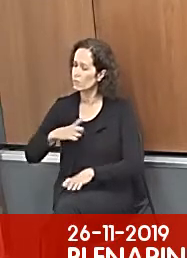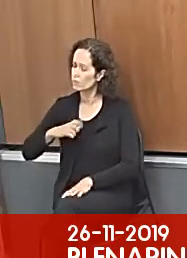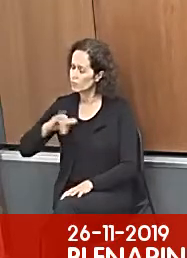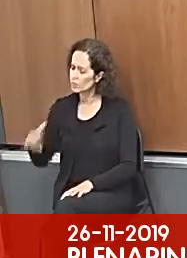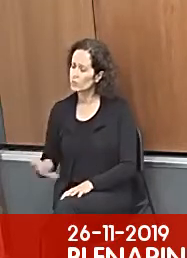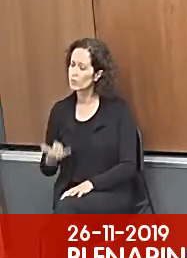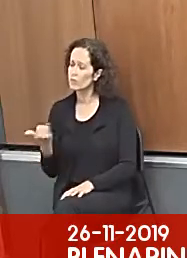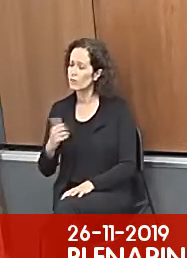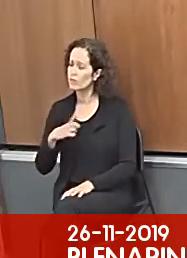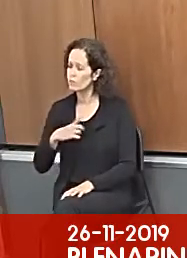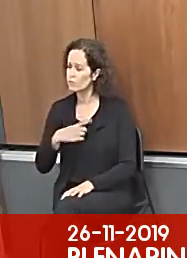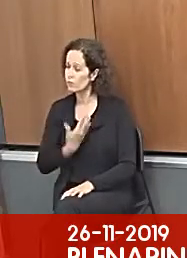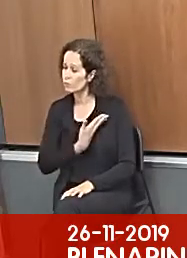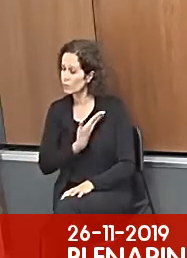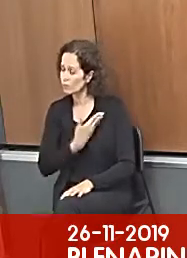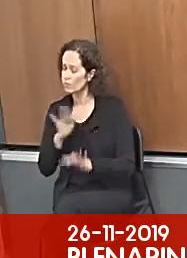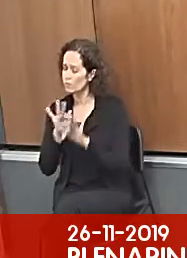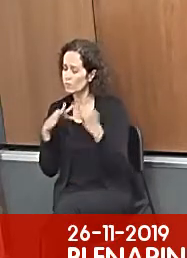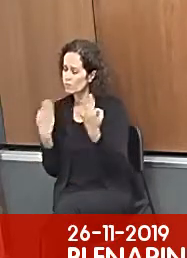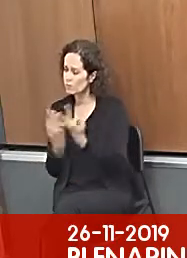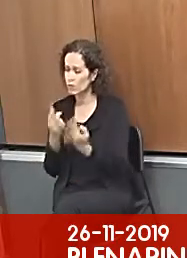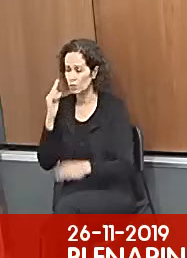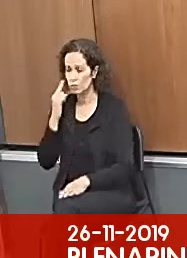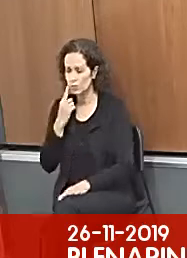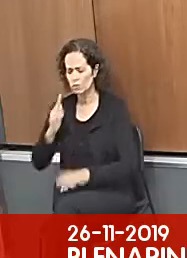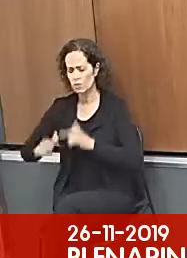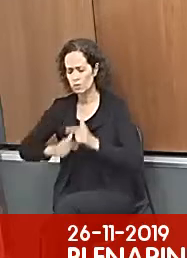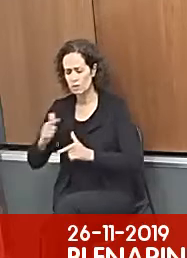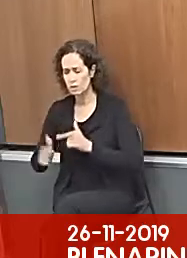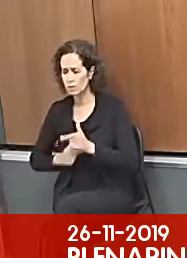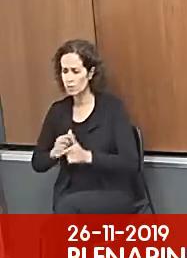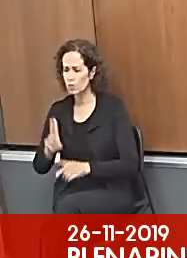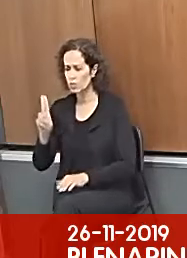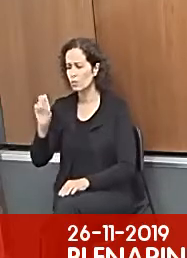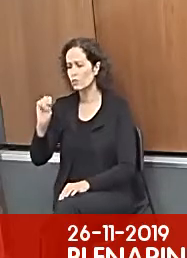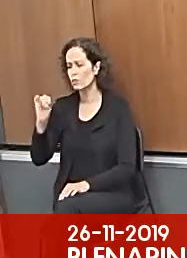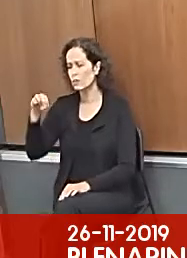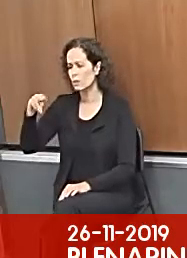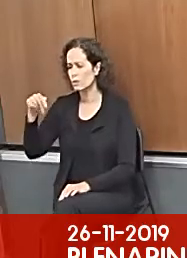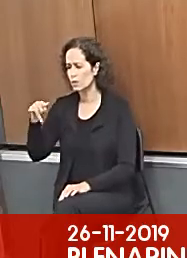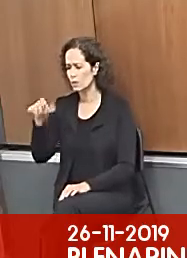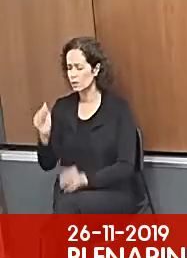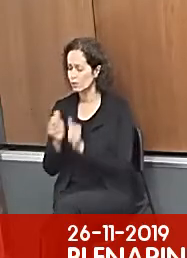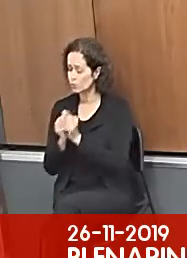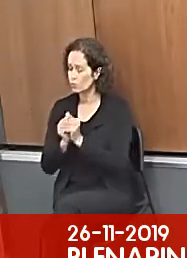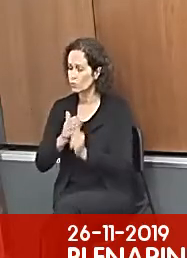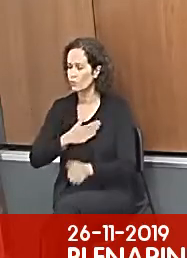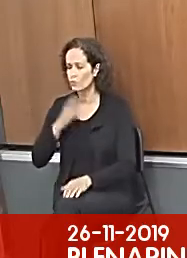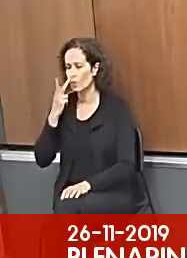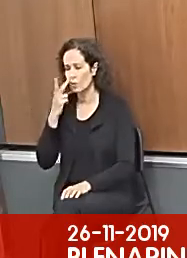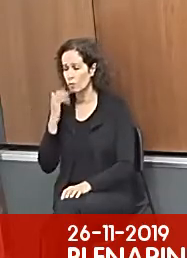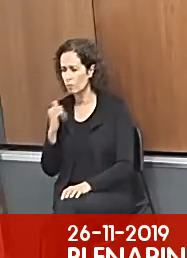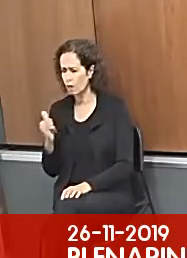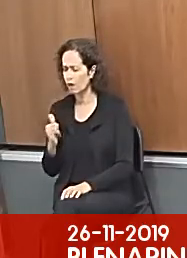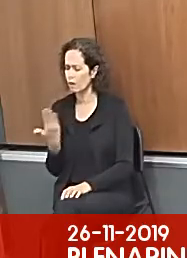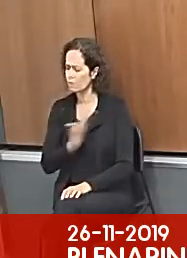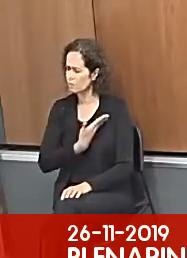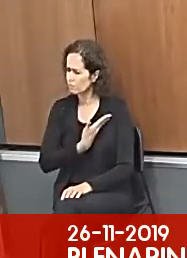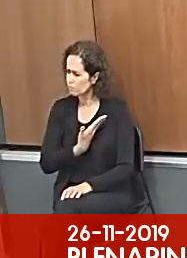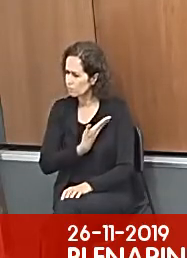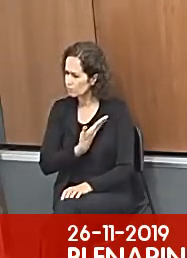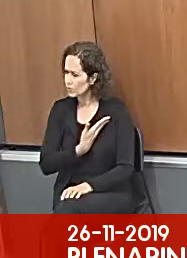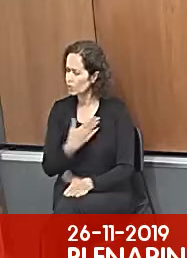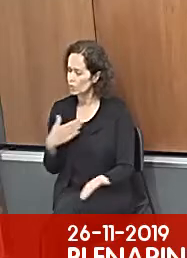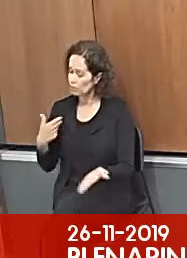oportunidade de ter um grande amigo da minha família surdo, que trabalhou na UZI Minas com meu pai, era um dos grandes amigos, é um dos grandes amigos do meu